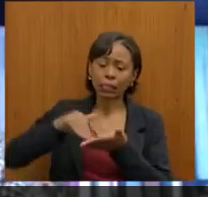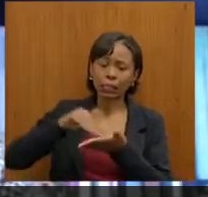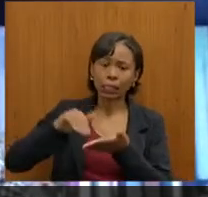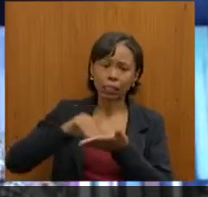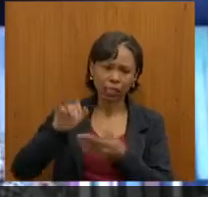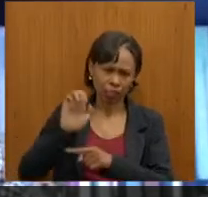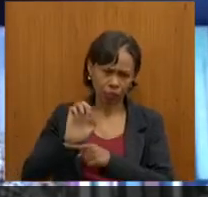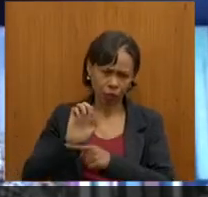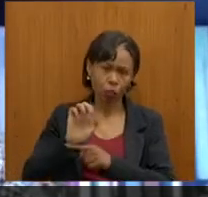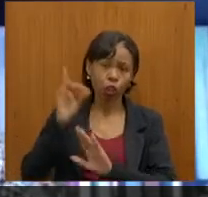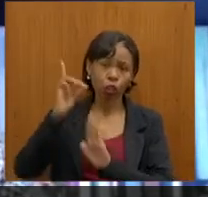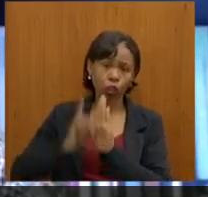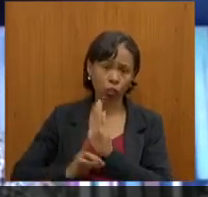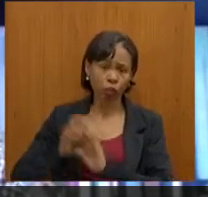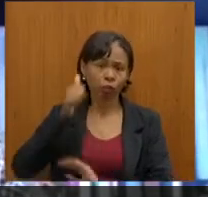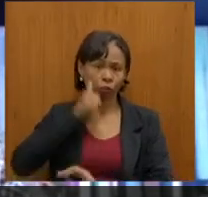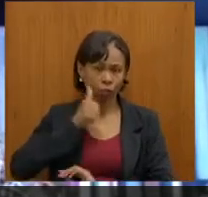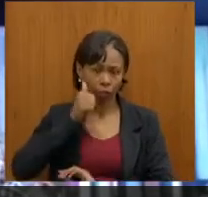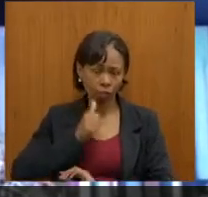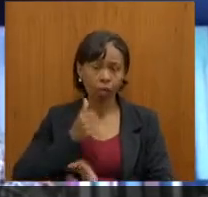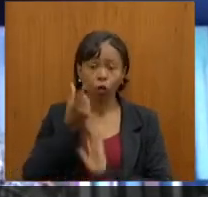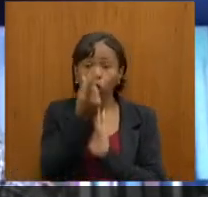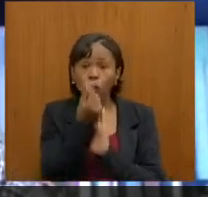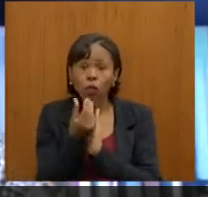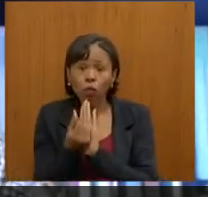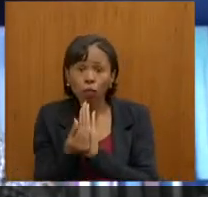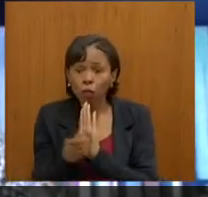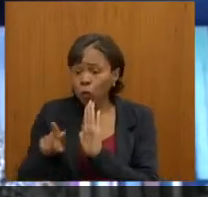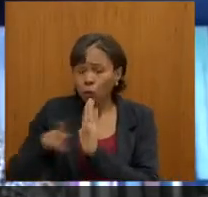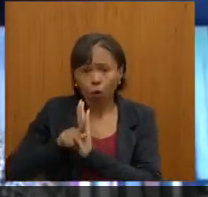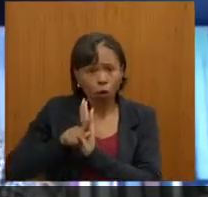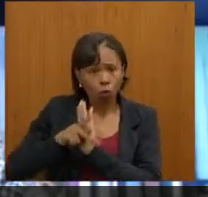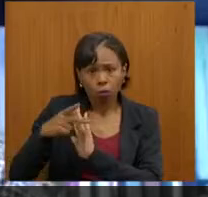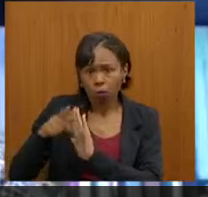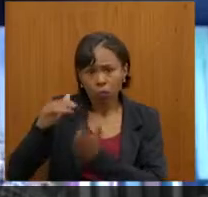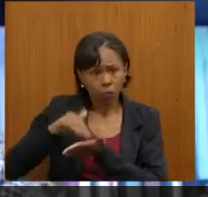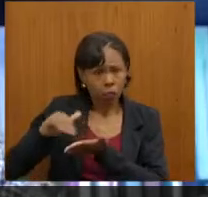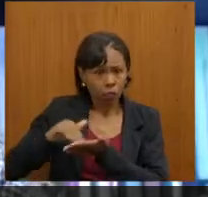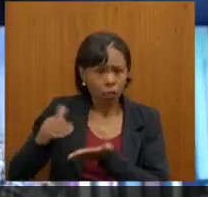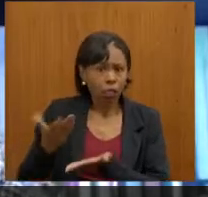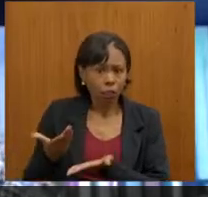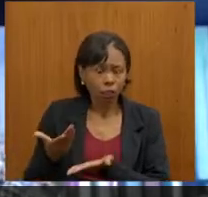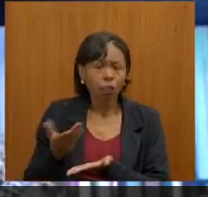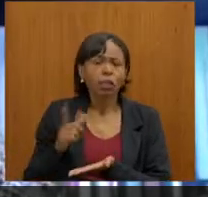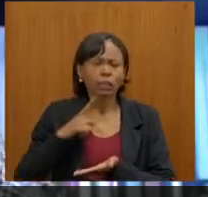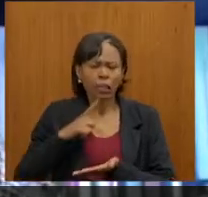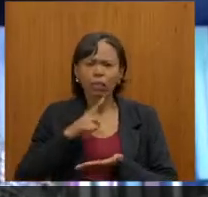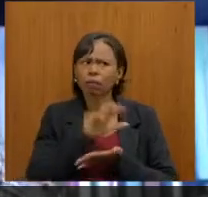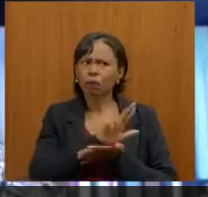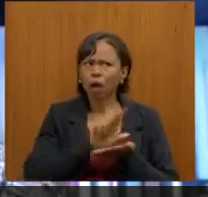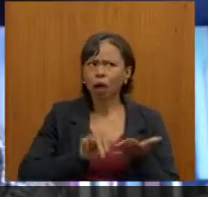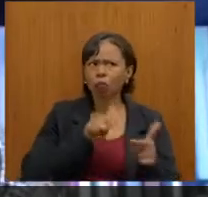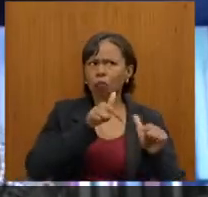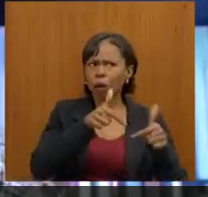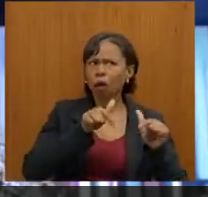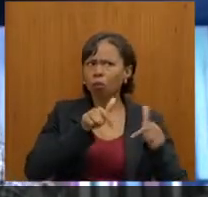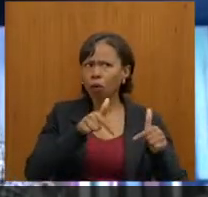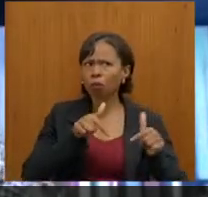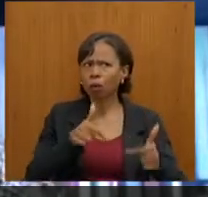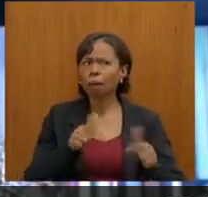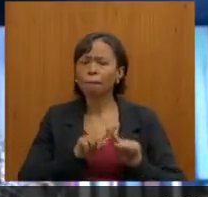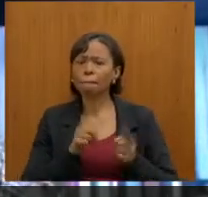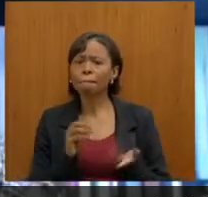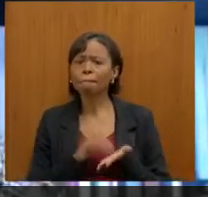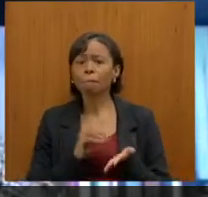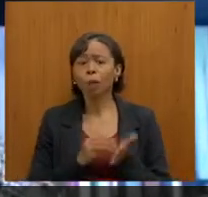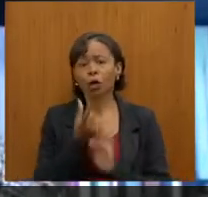de direitos da mulher com orçamento próprio Então nós vamos ver que há várias iniciativas mas falta orçamento